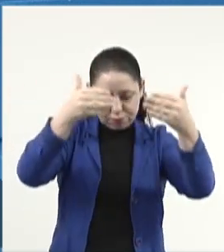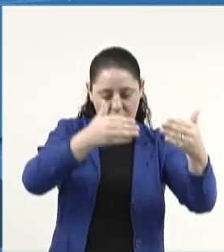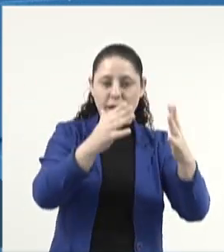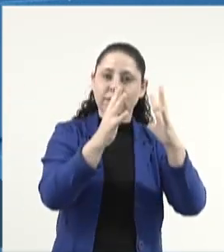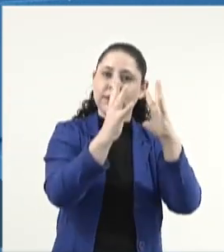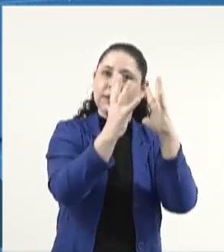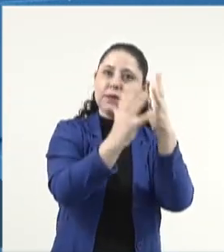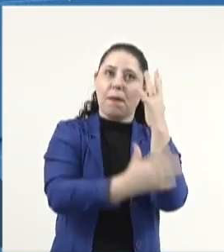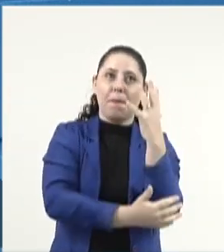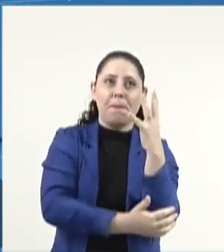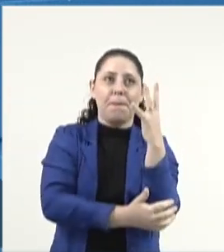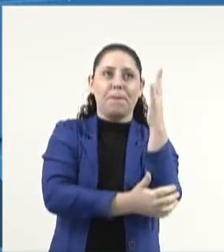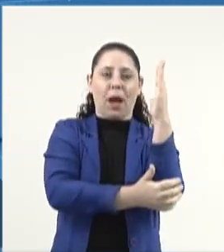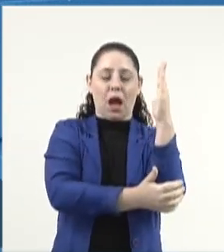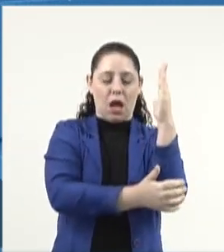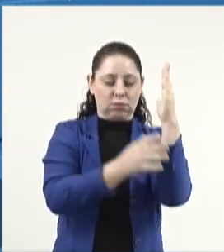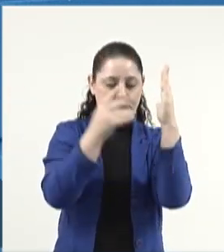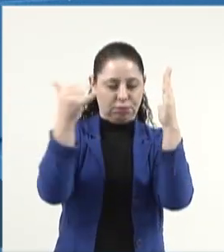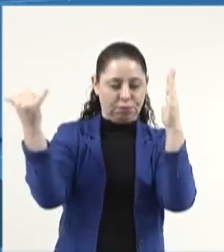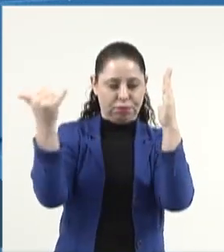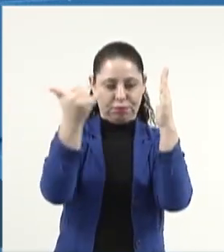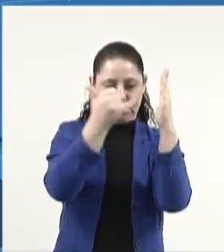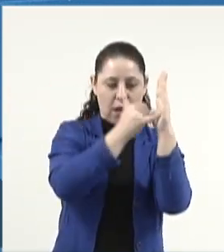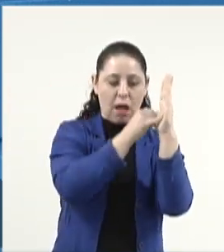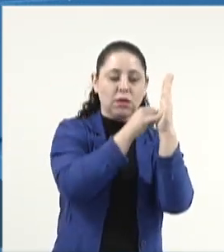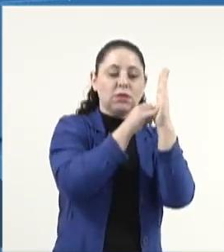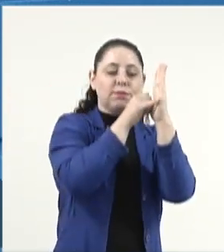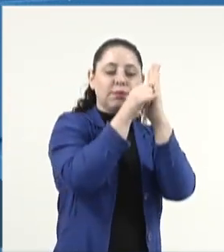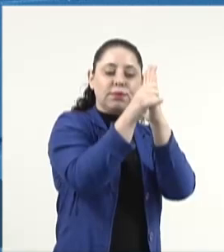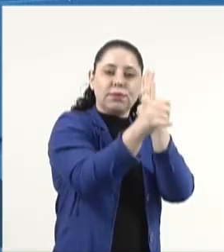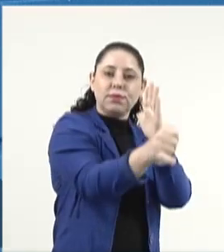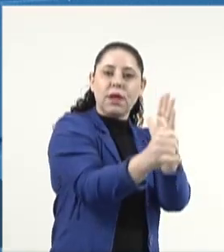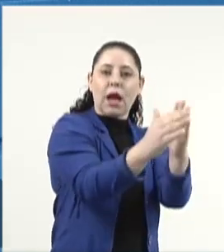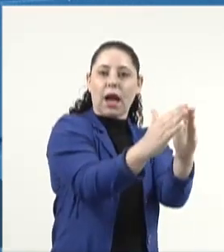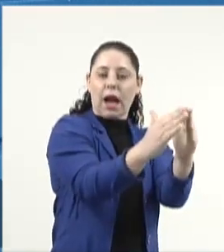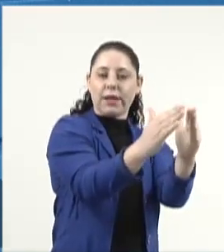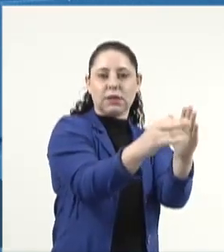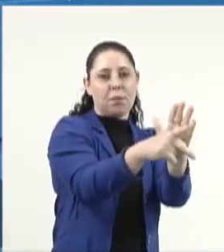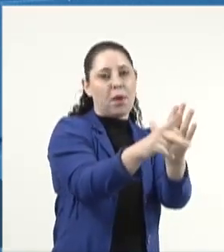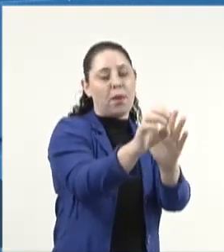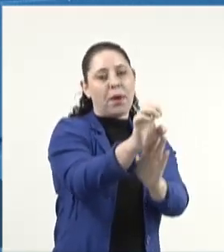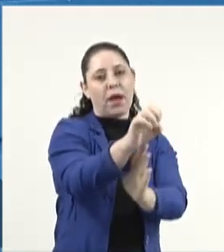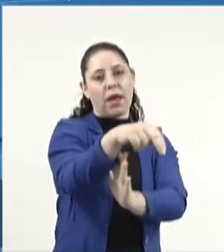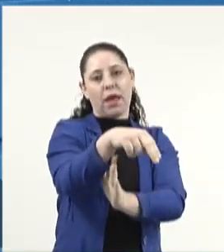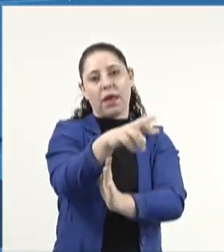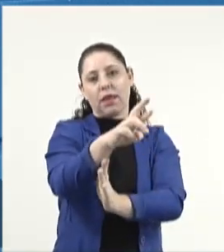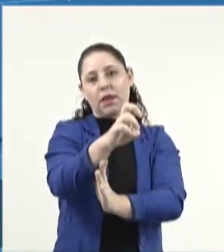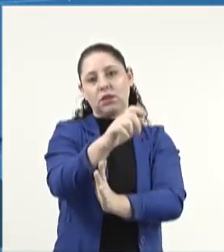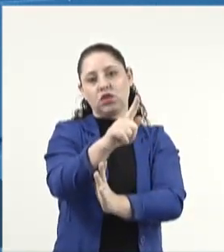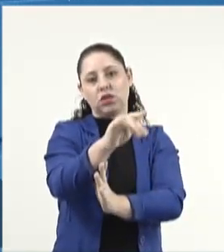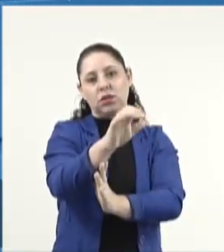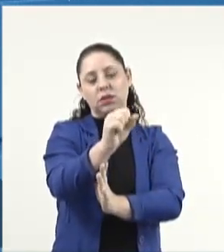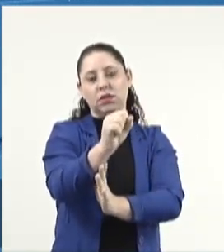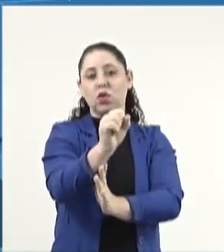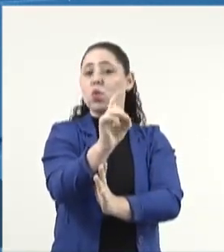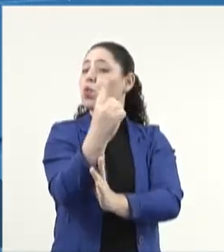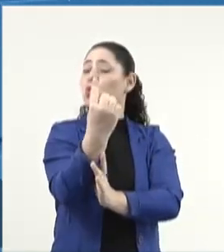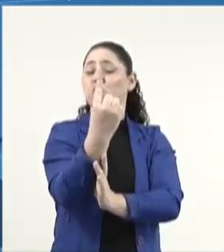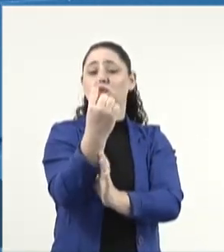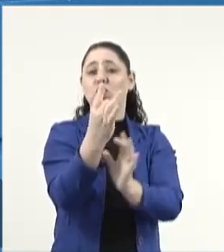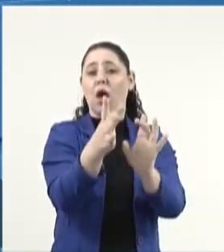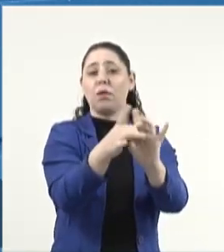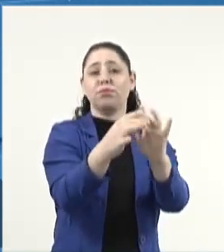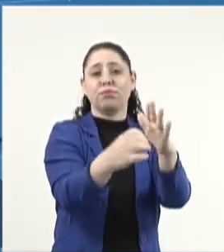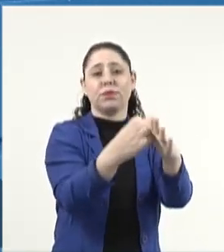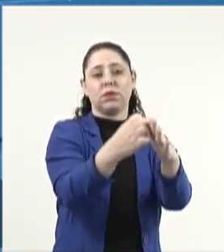estação para o consumidor, que é a parte da Energisa, que é apenas um elo da corrente. E todo